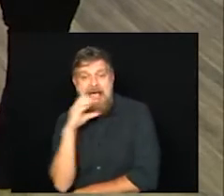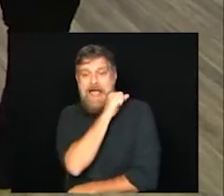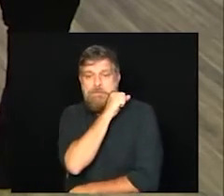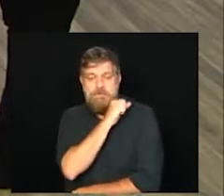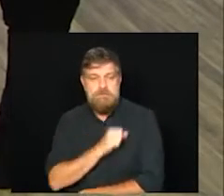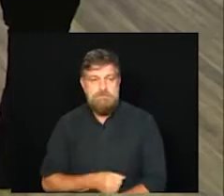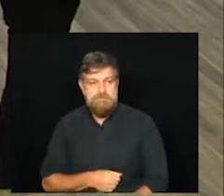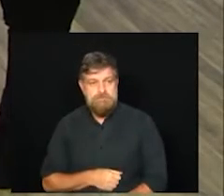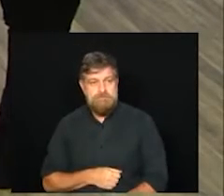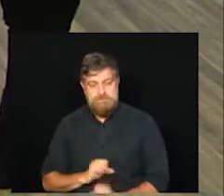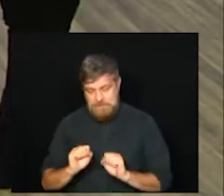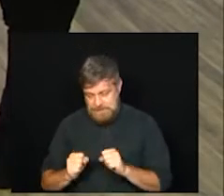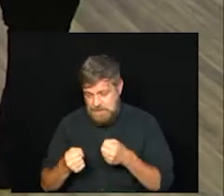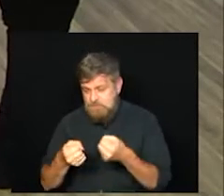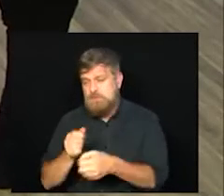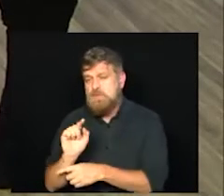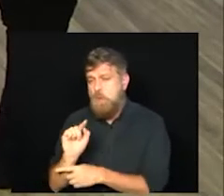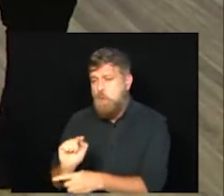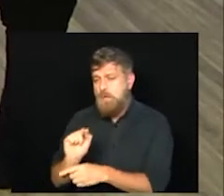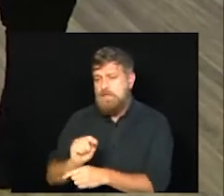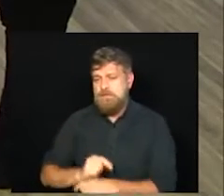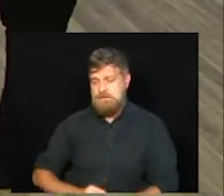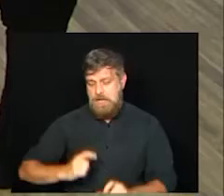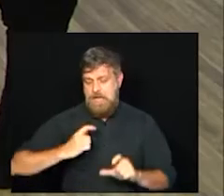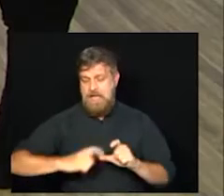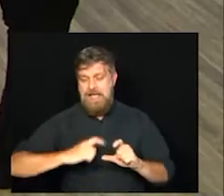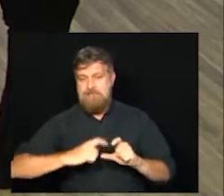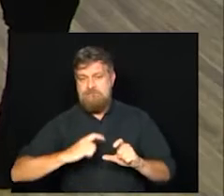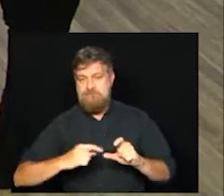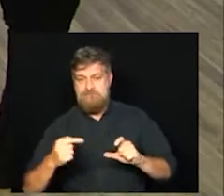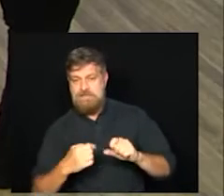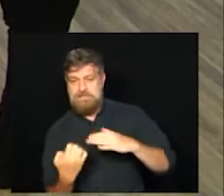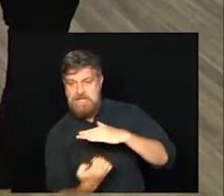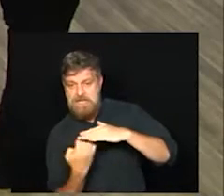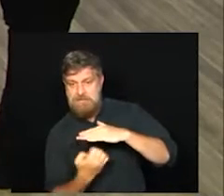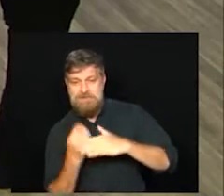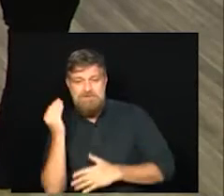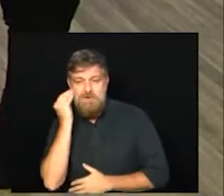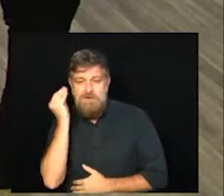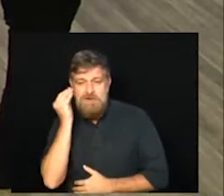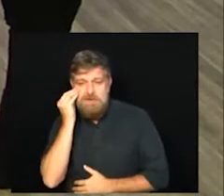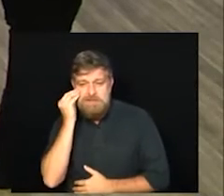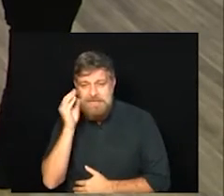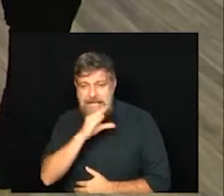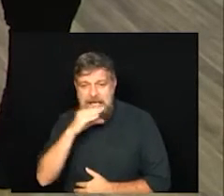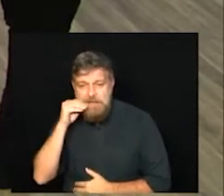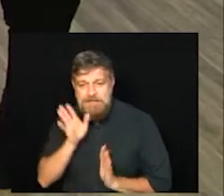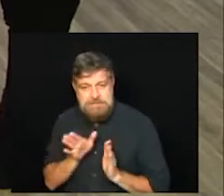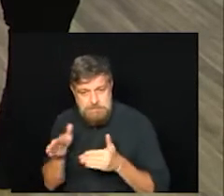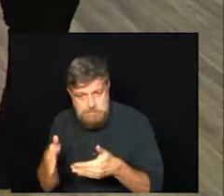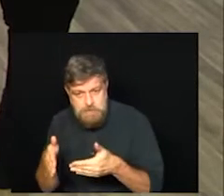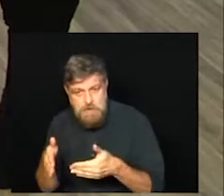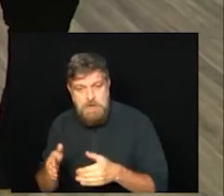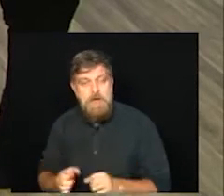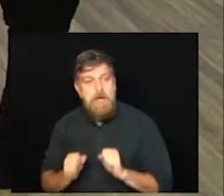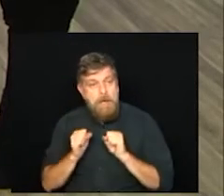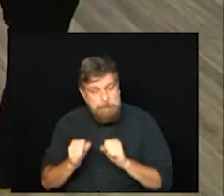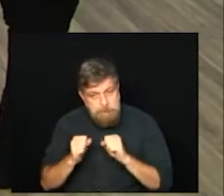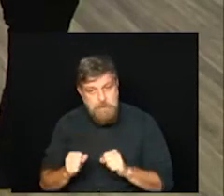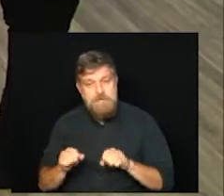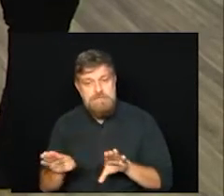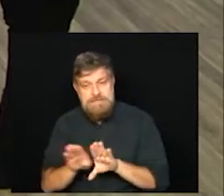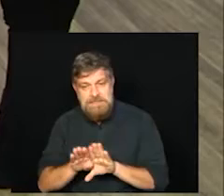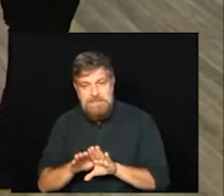gente reforçar, a Pfizer é a empresa que fez os testes em relação aos adolescentes, por isso que tem